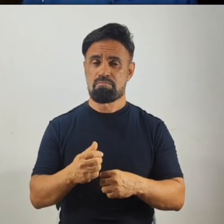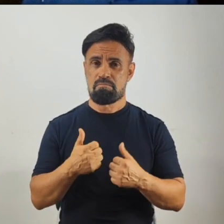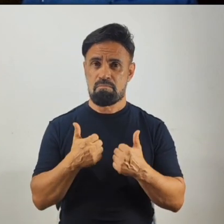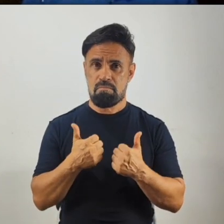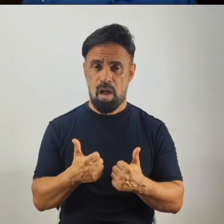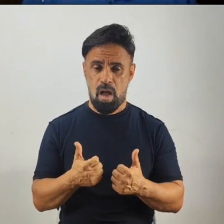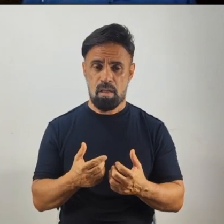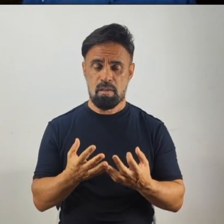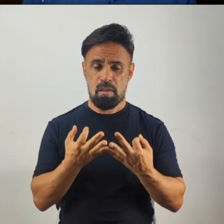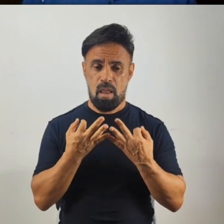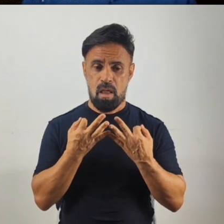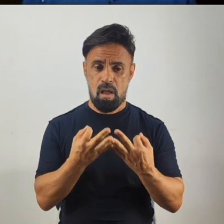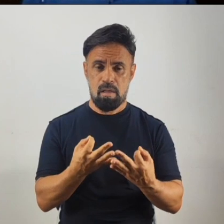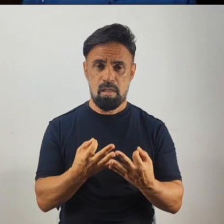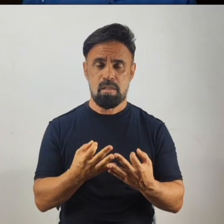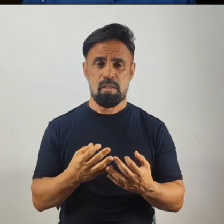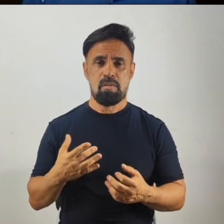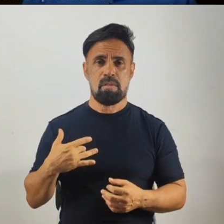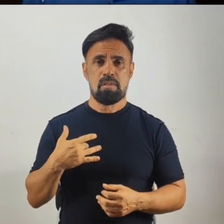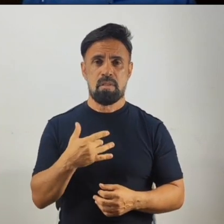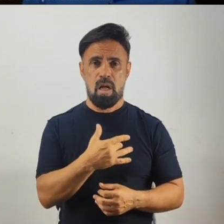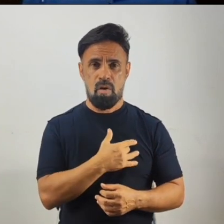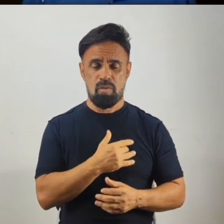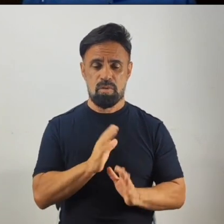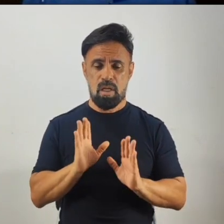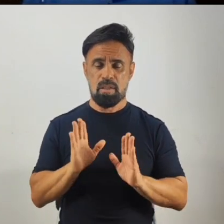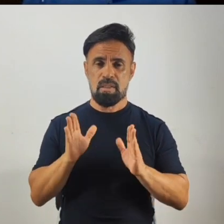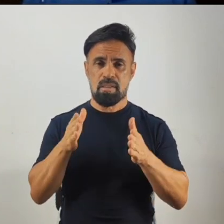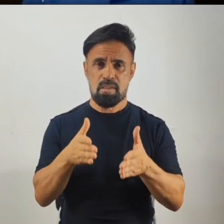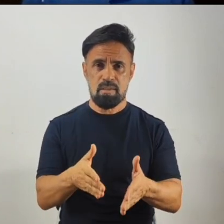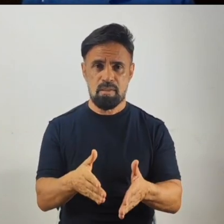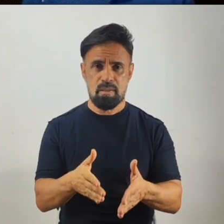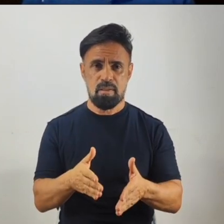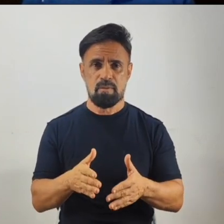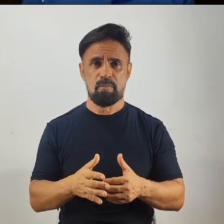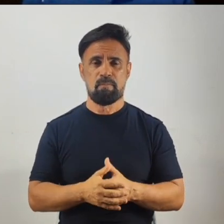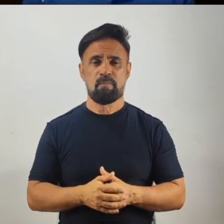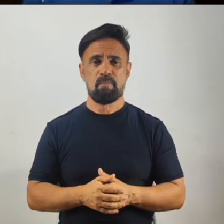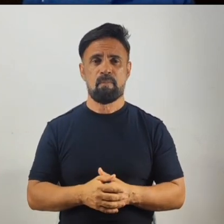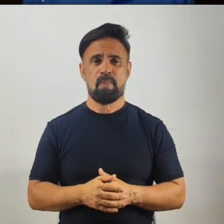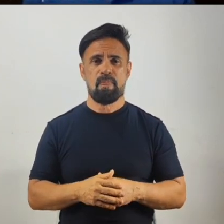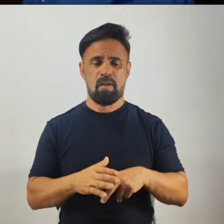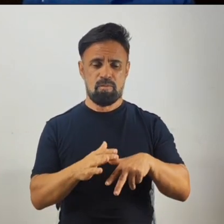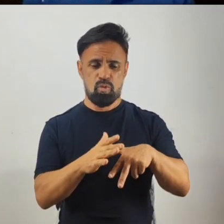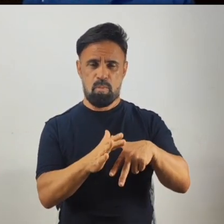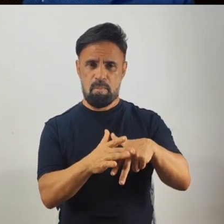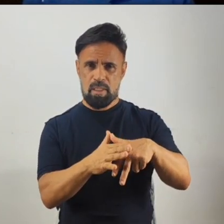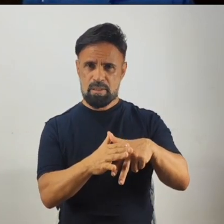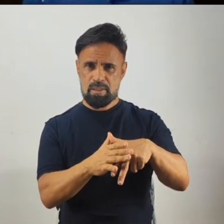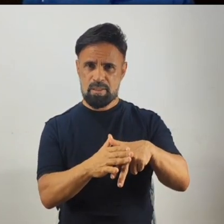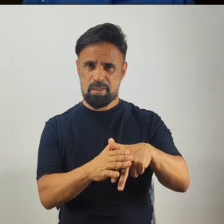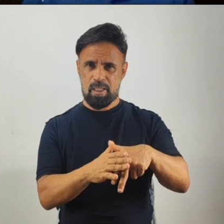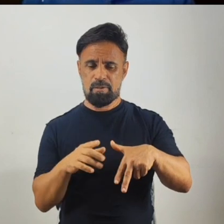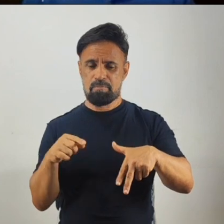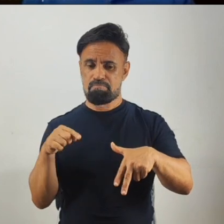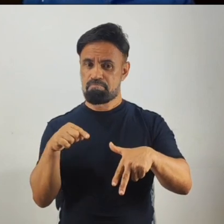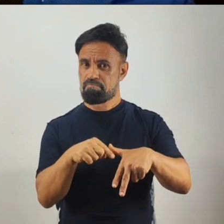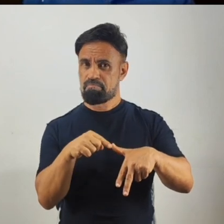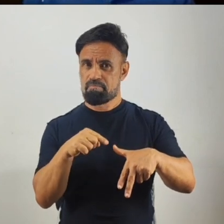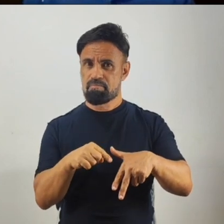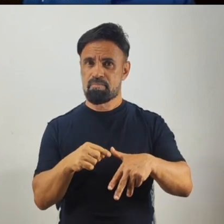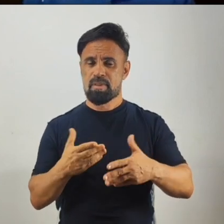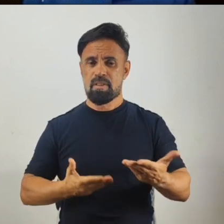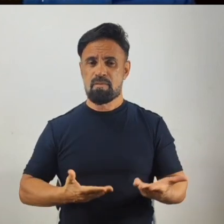As boas práticas da atenção, elas estão centradas, como falamos anteriormente, no